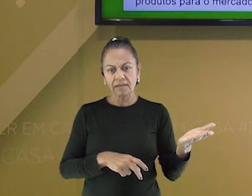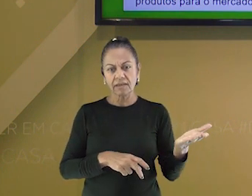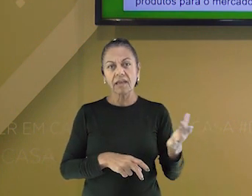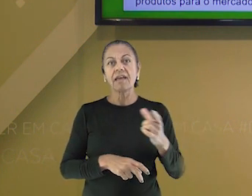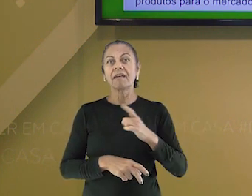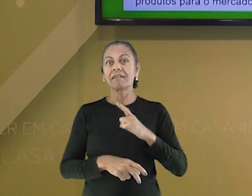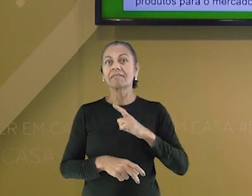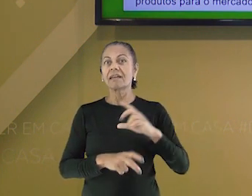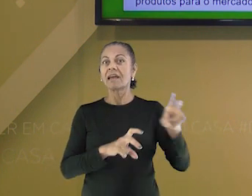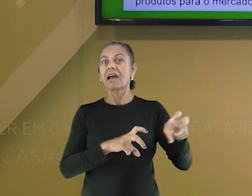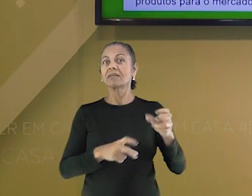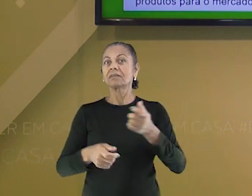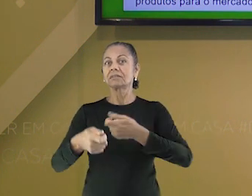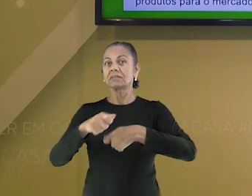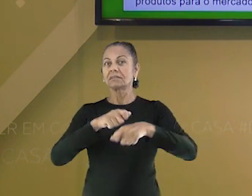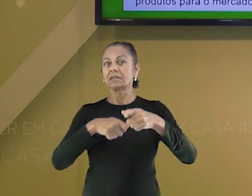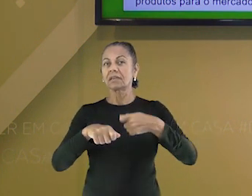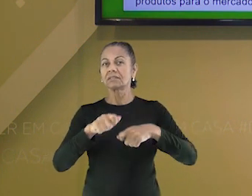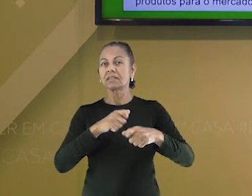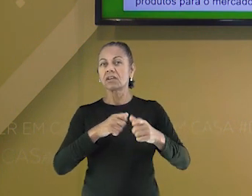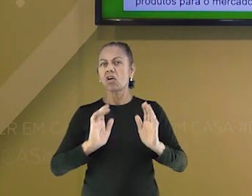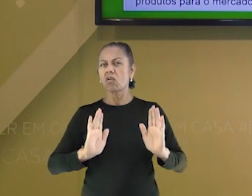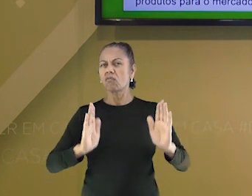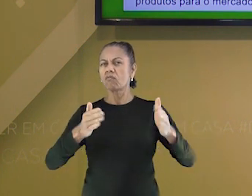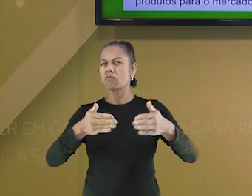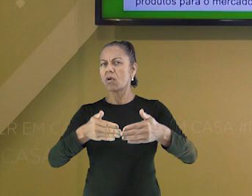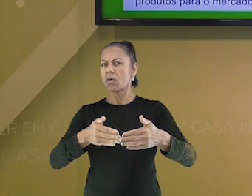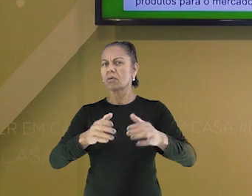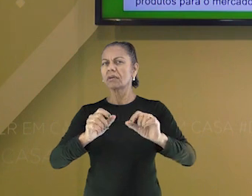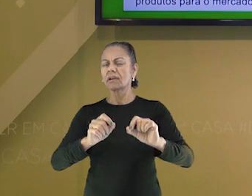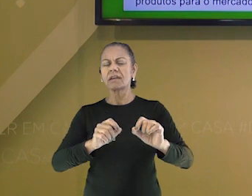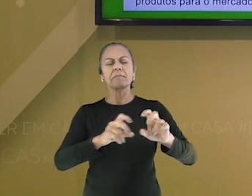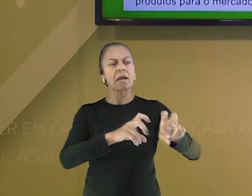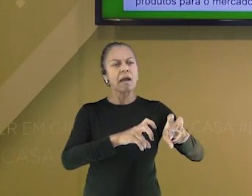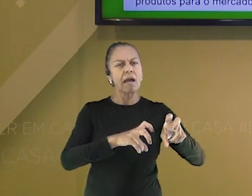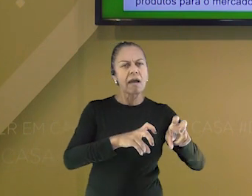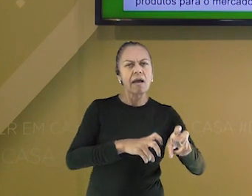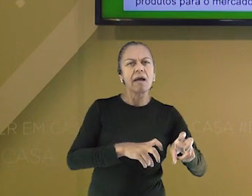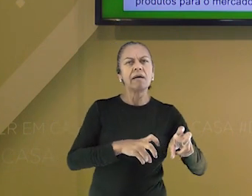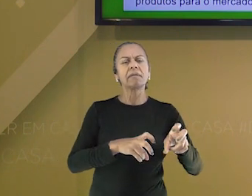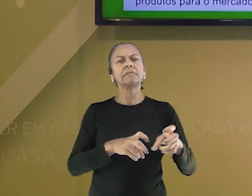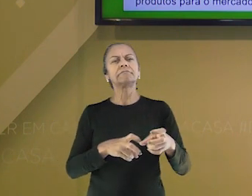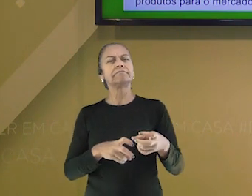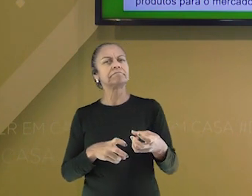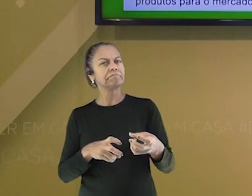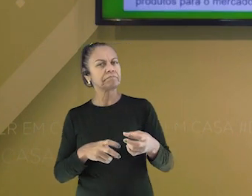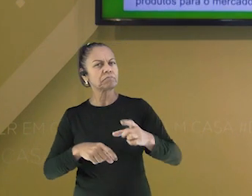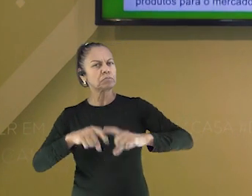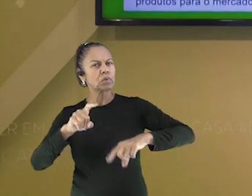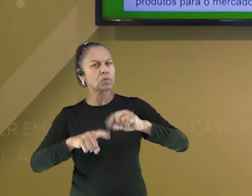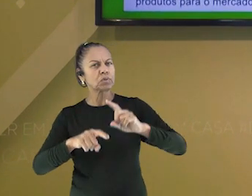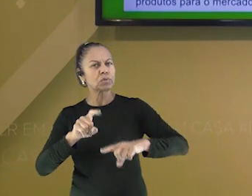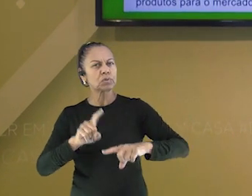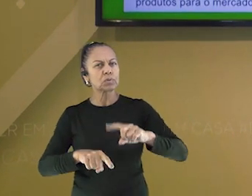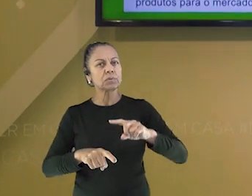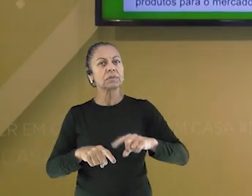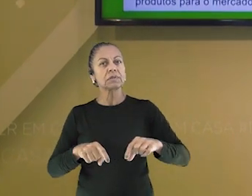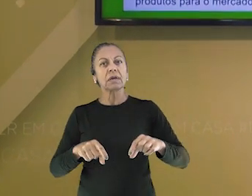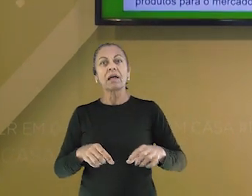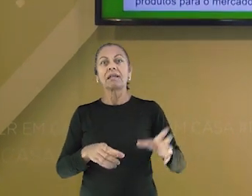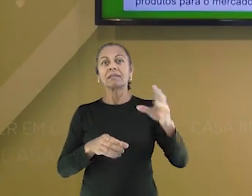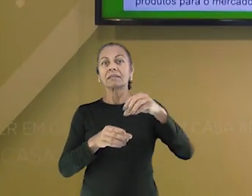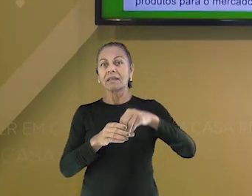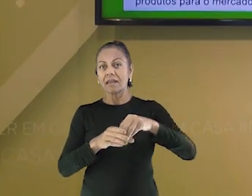econômicas voltadas principalmente para a agricultura, cultivo de produtos que atendem tanto o mercado interno, somos nós,